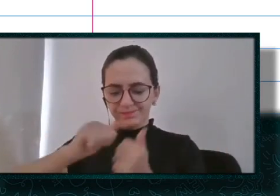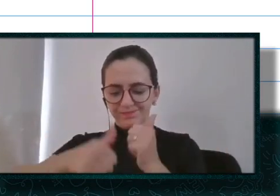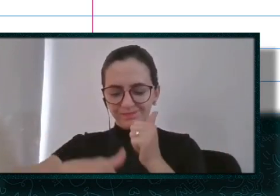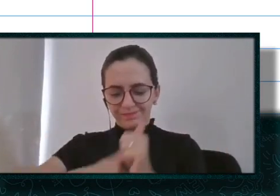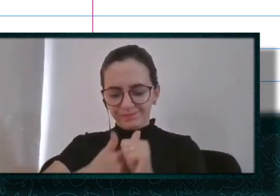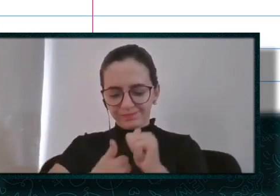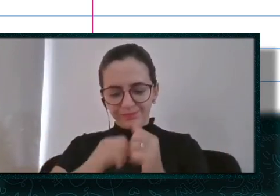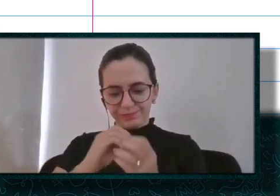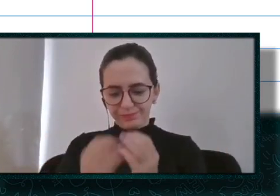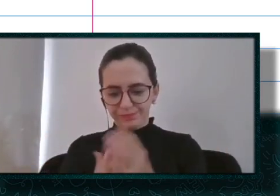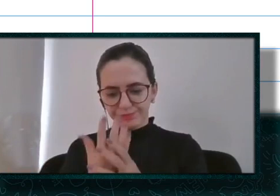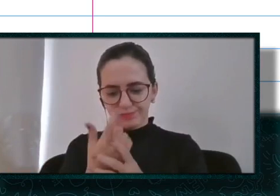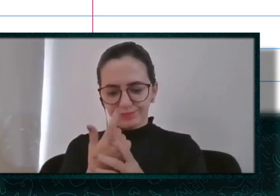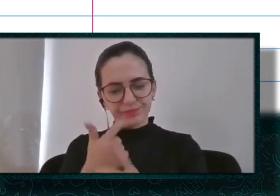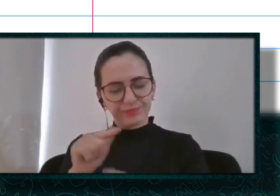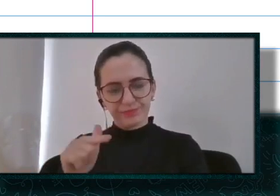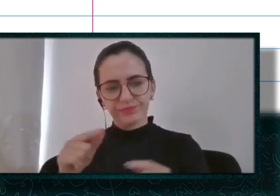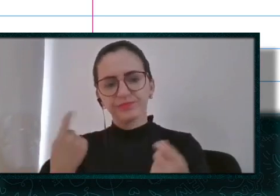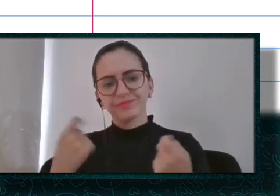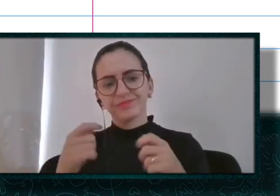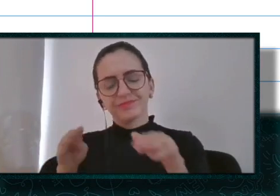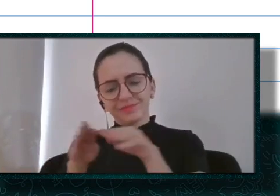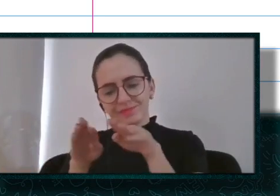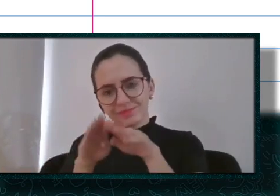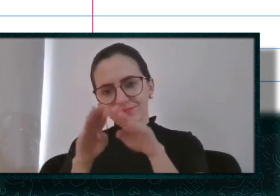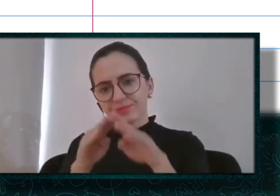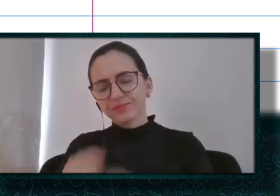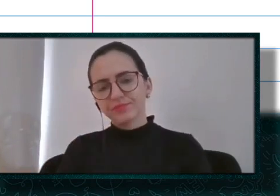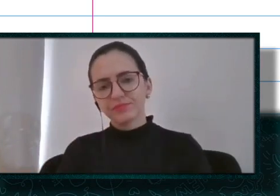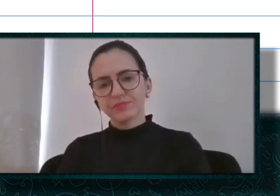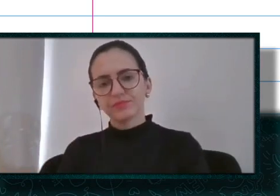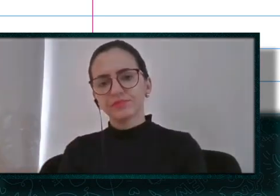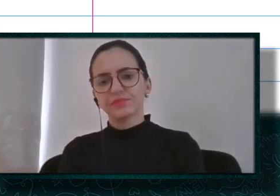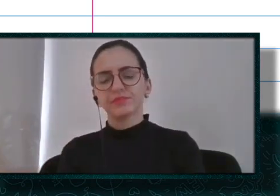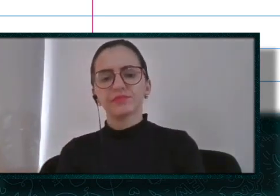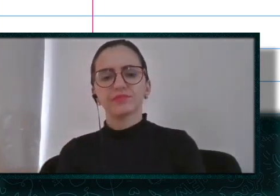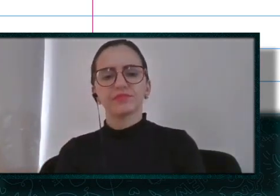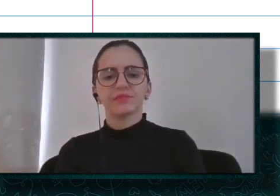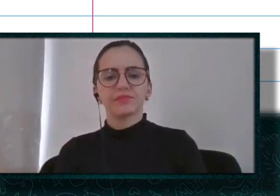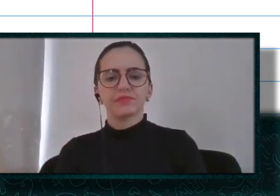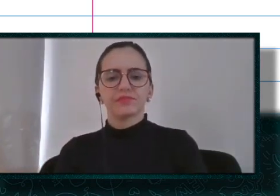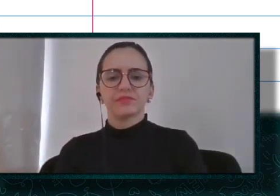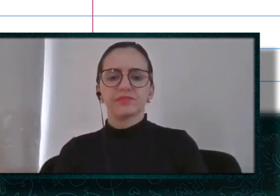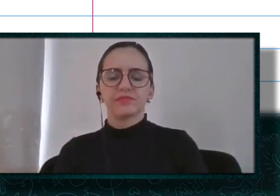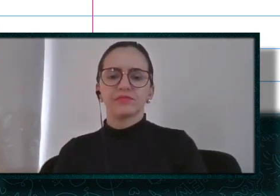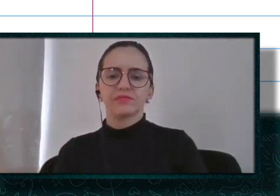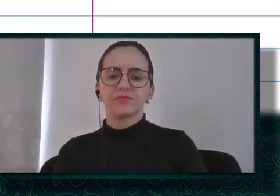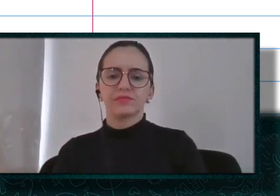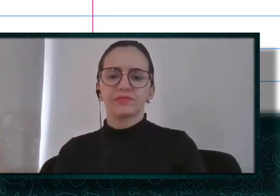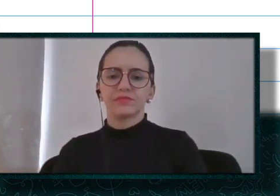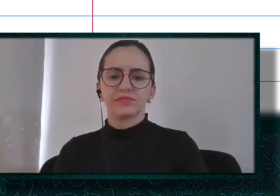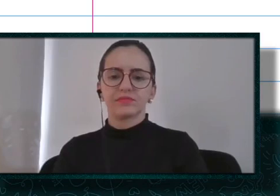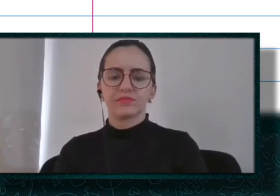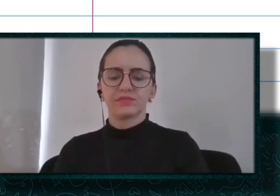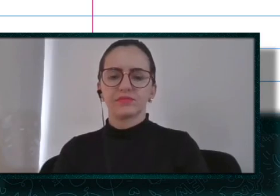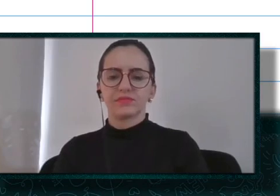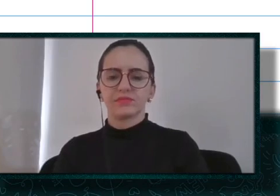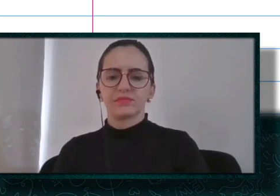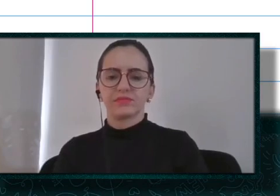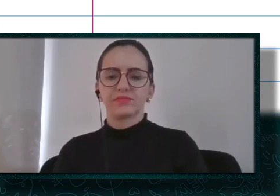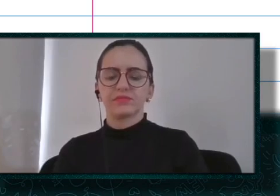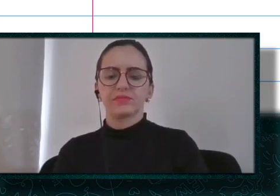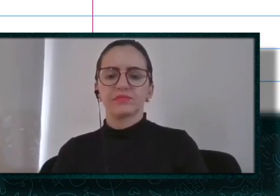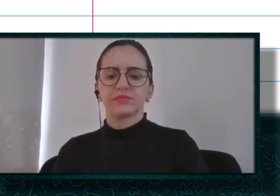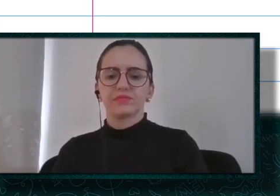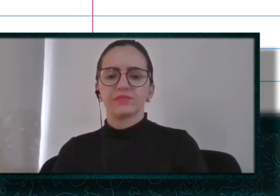sódio. Descobri isso. Agora, aqui eu só me preocupo com a mesma fórmula que eu vou utilizar, sabe? Só que eu vou utilizar ela da forma que ela